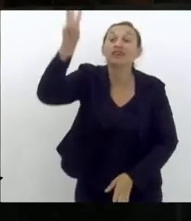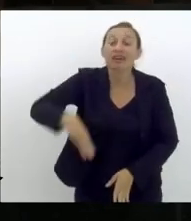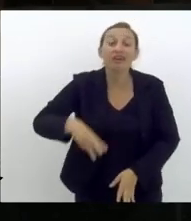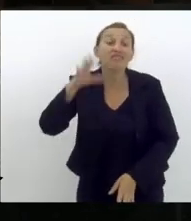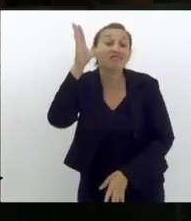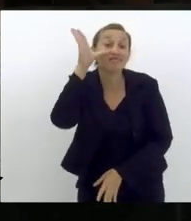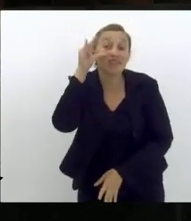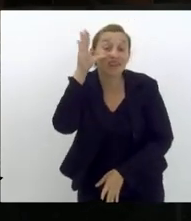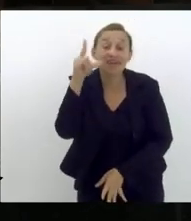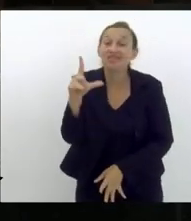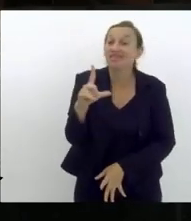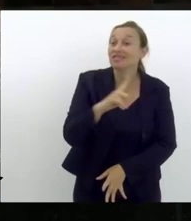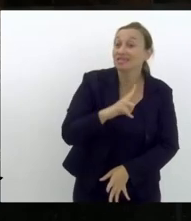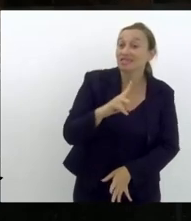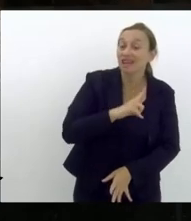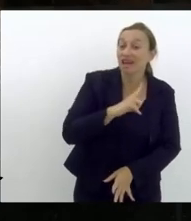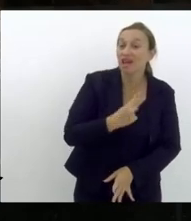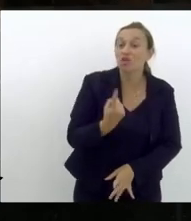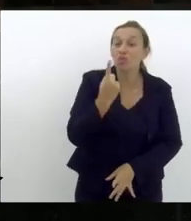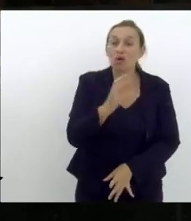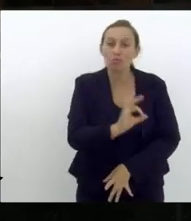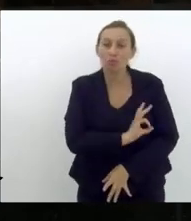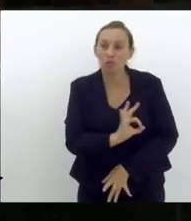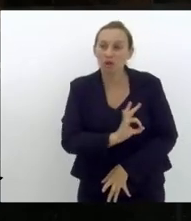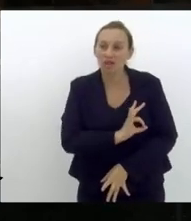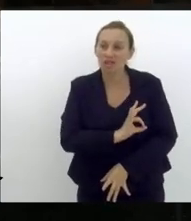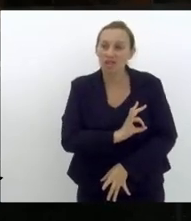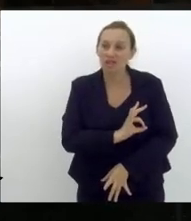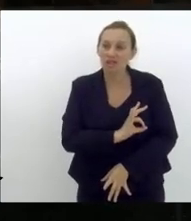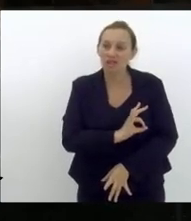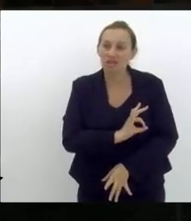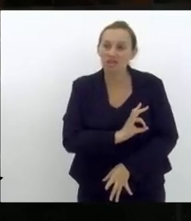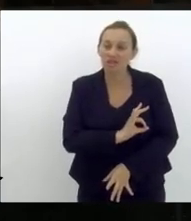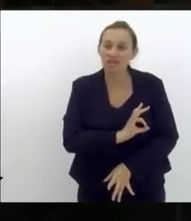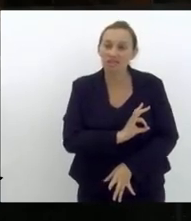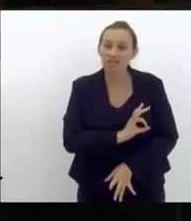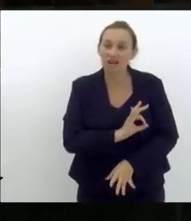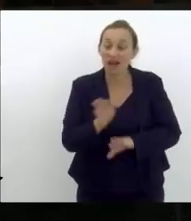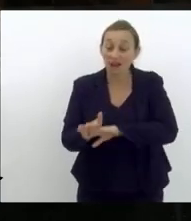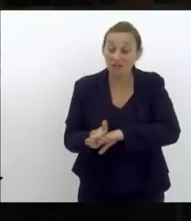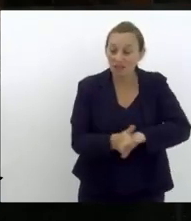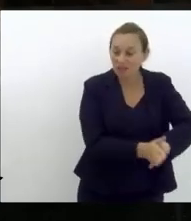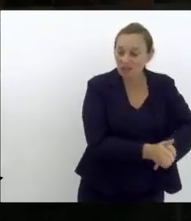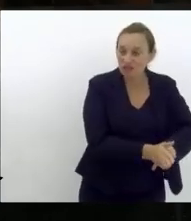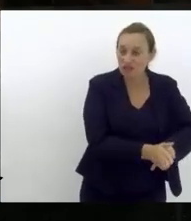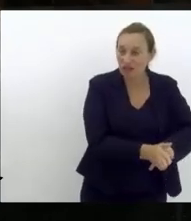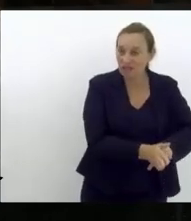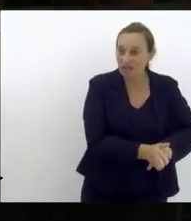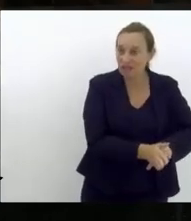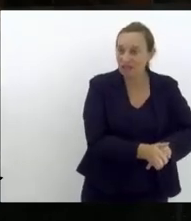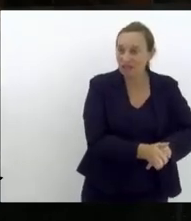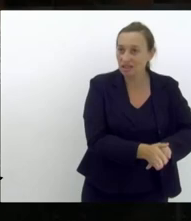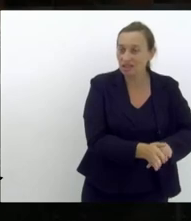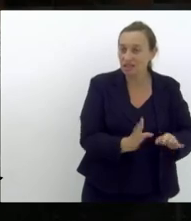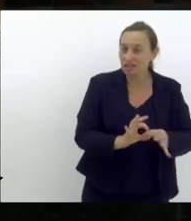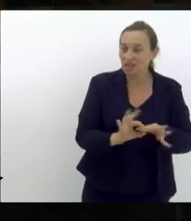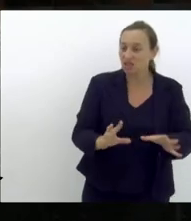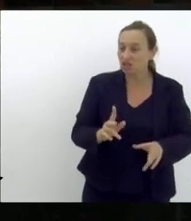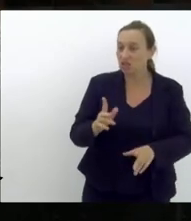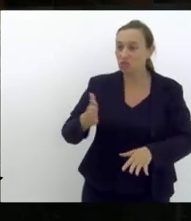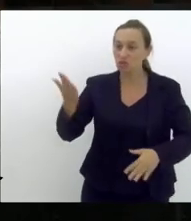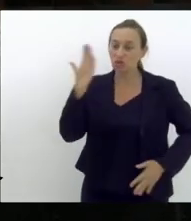quem interessa uma polícia sendo enfraquecida e em lameada com